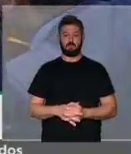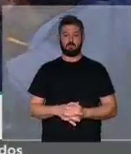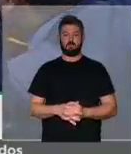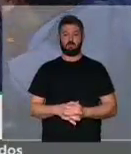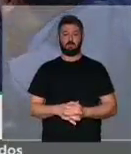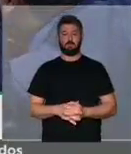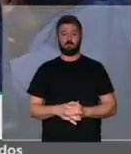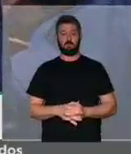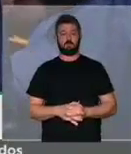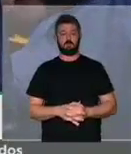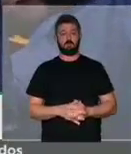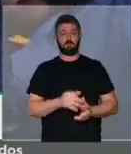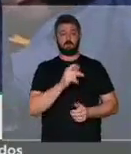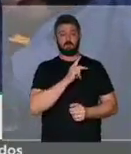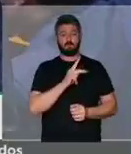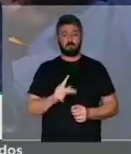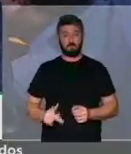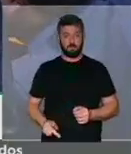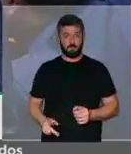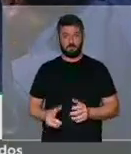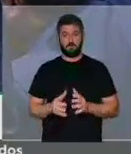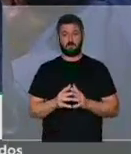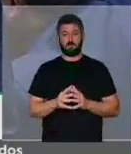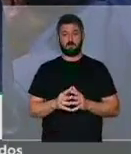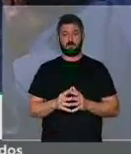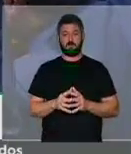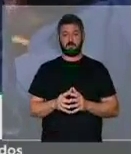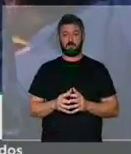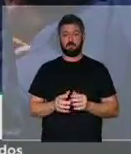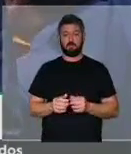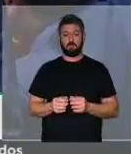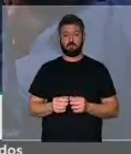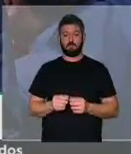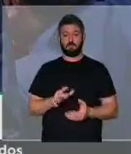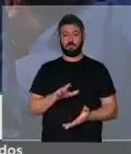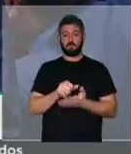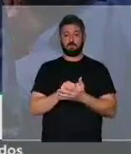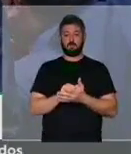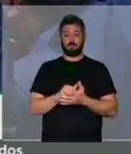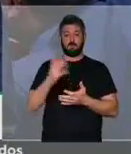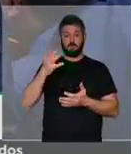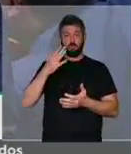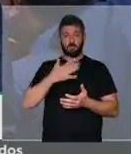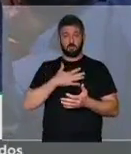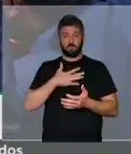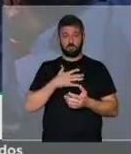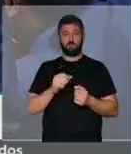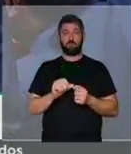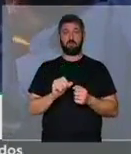Paulo. Senhor presidente, deixaria dar por escrito o discurso que eu elaborei,